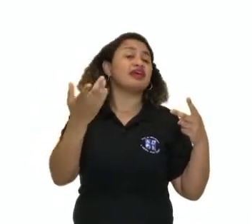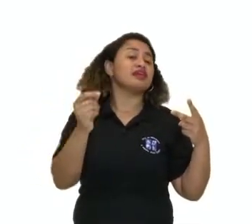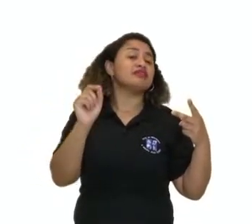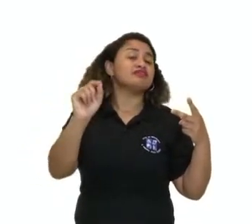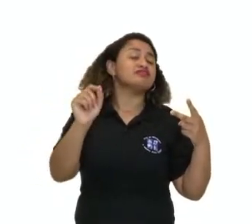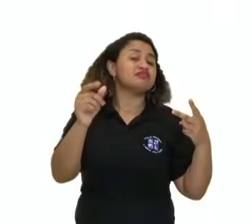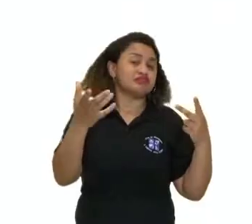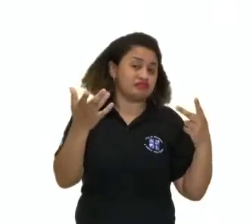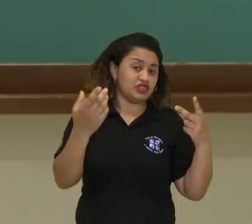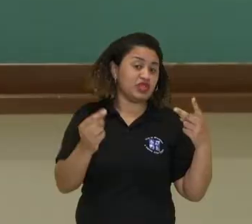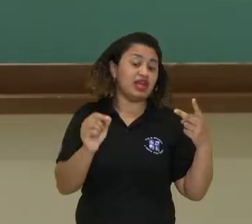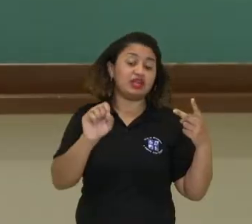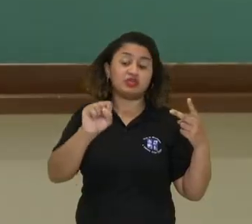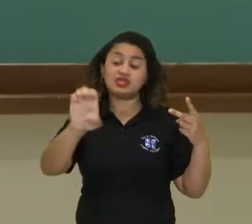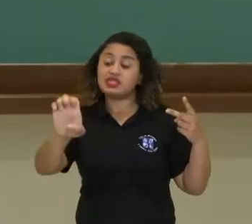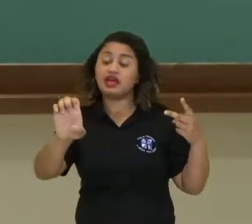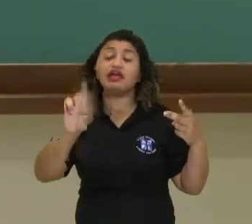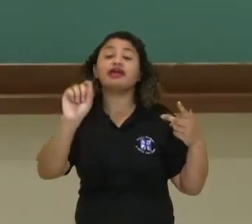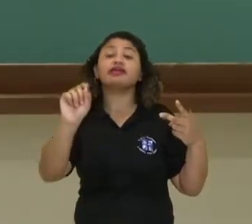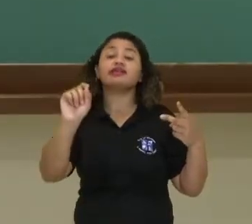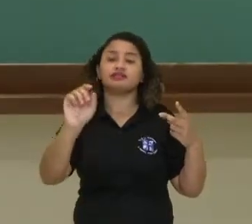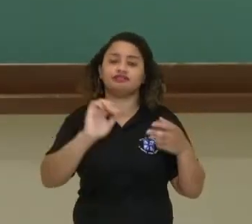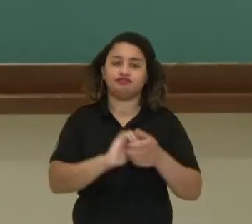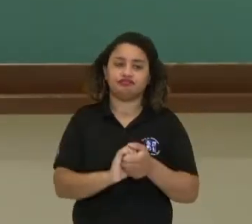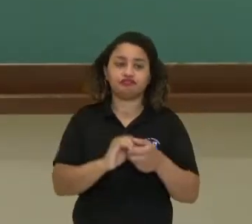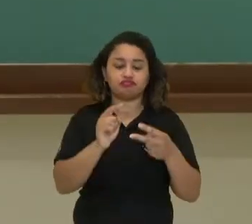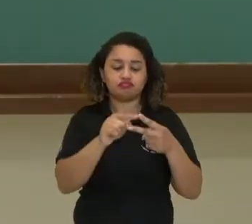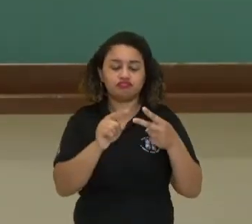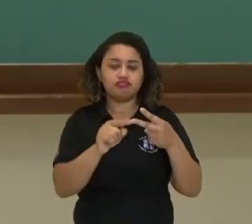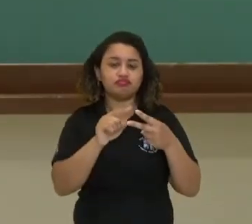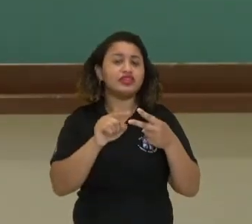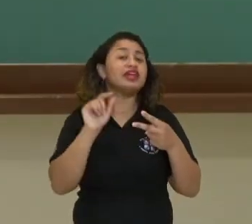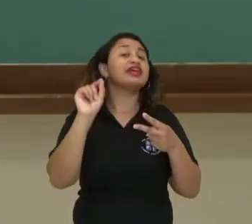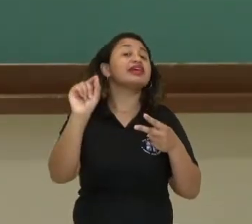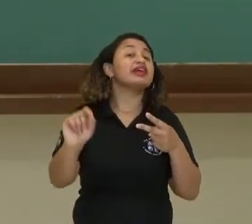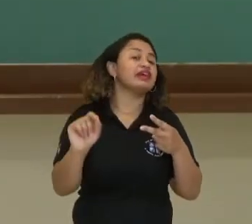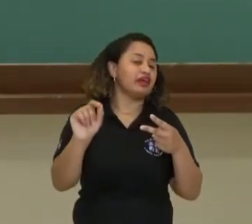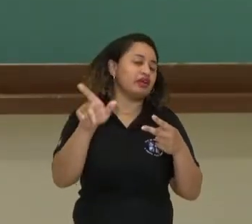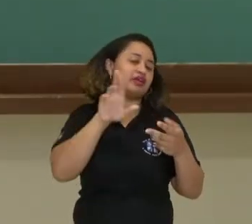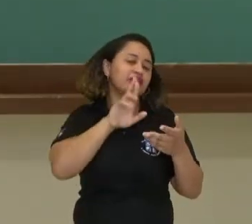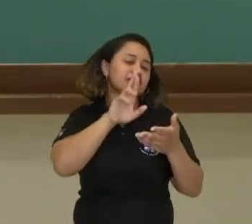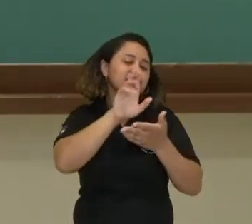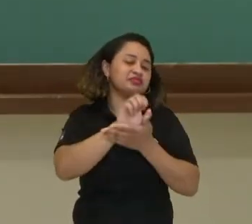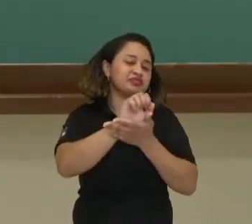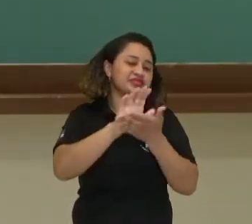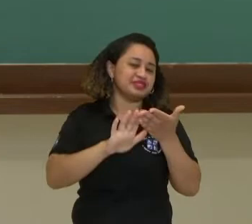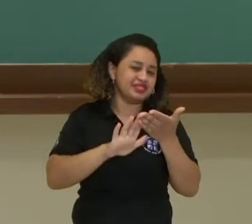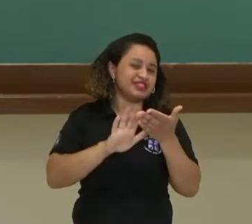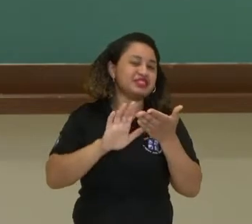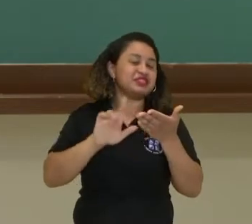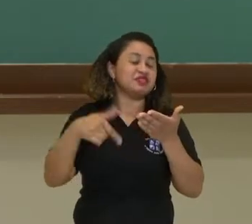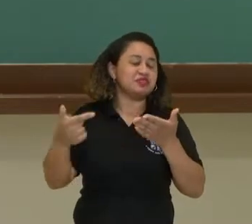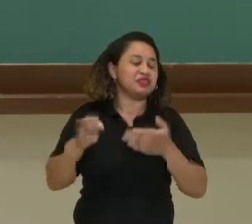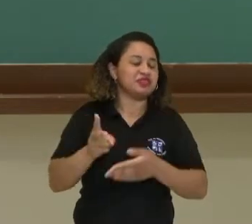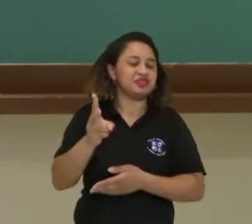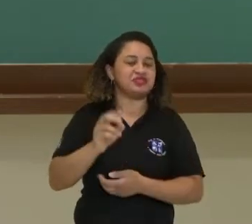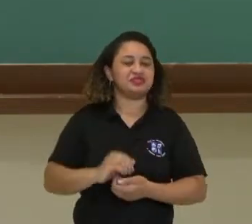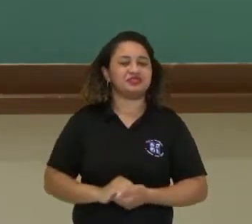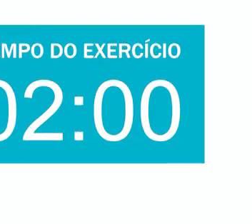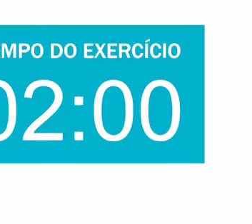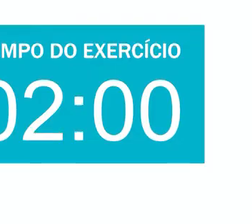sabiamente como um tesouro Então os pronomes me e se referem a quem escreve lá no teu caderno e eu já